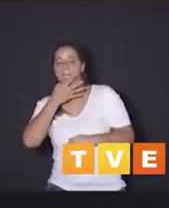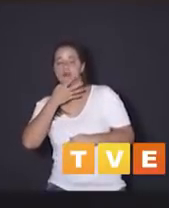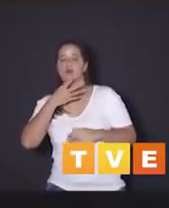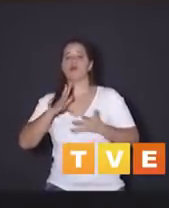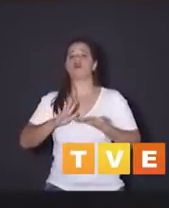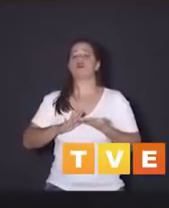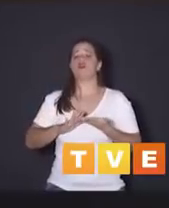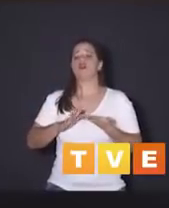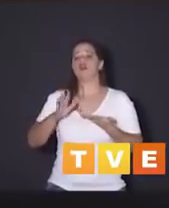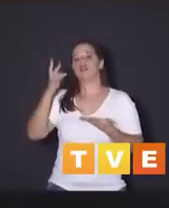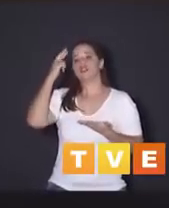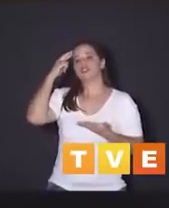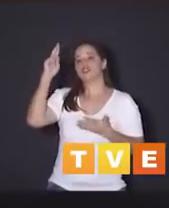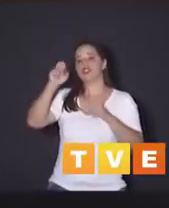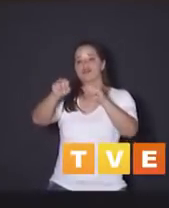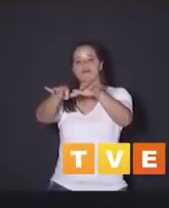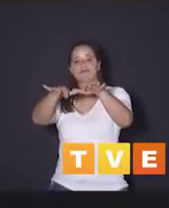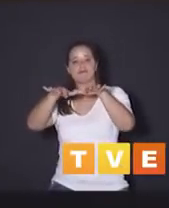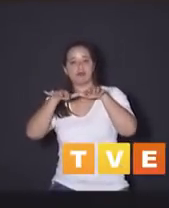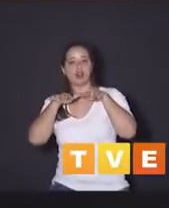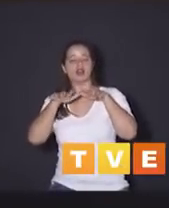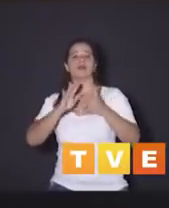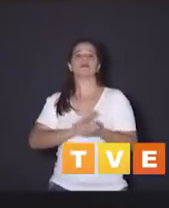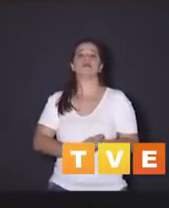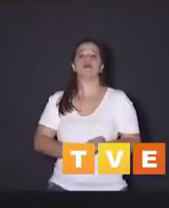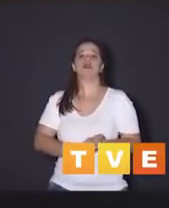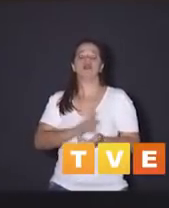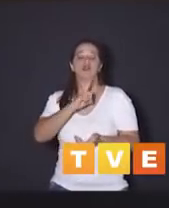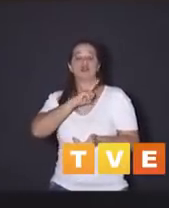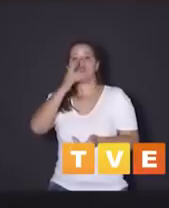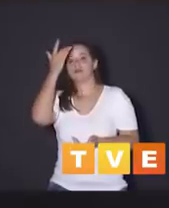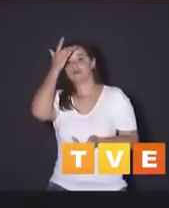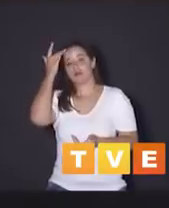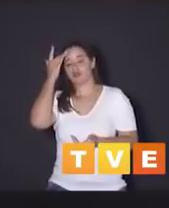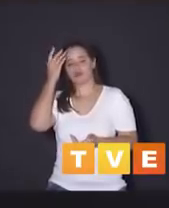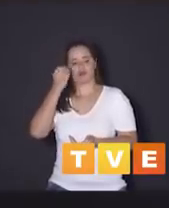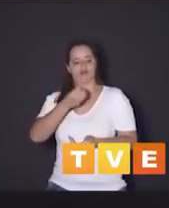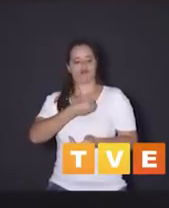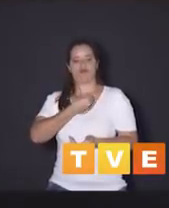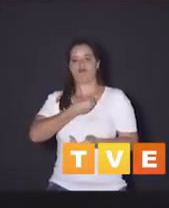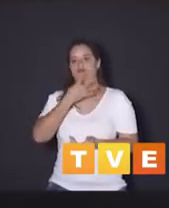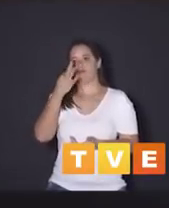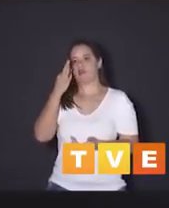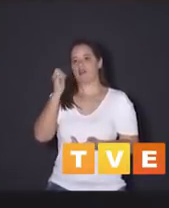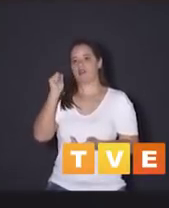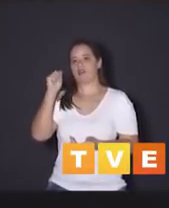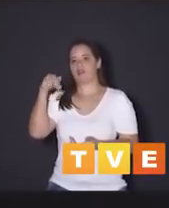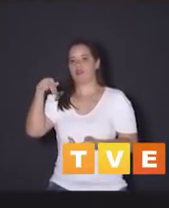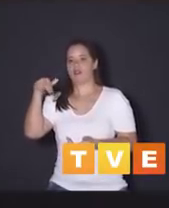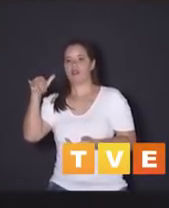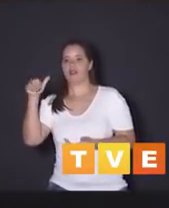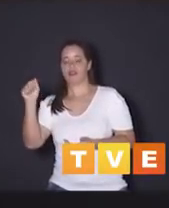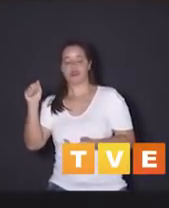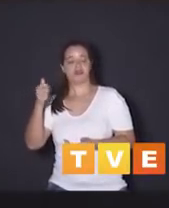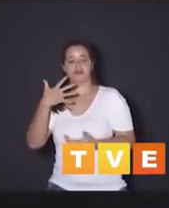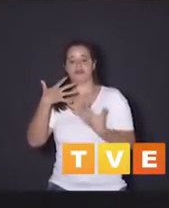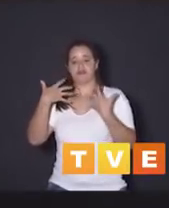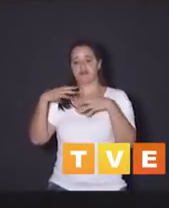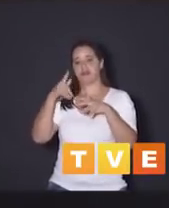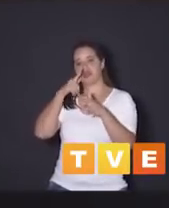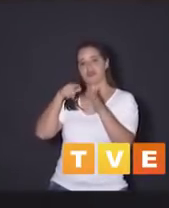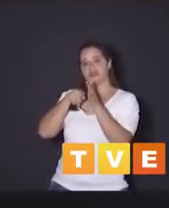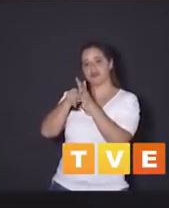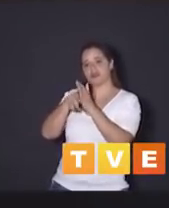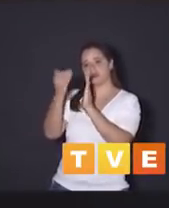um empolamento tem pessoas que eu estou eu tânia nunca saí de programa inovador eu